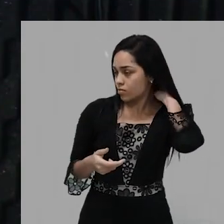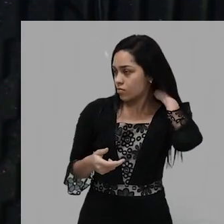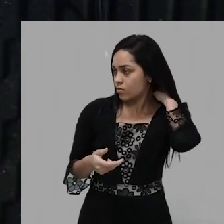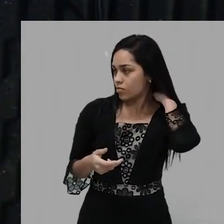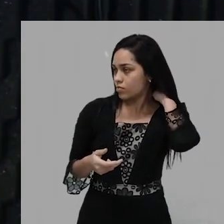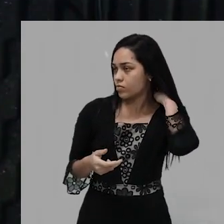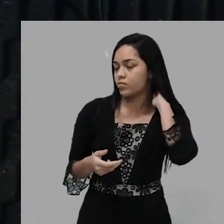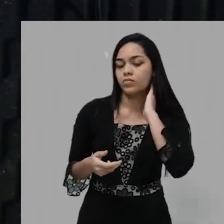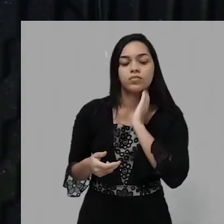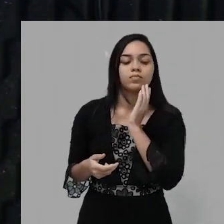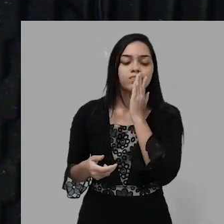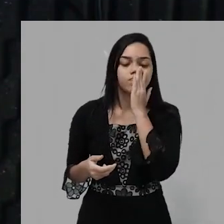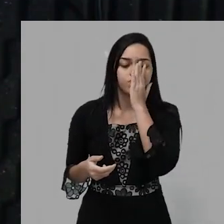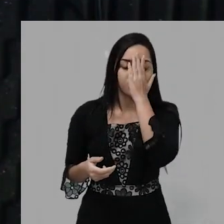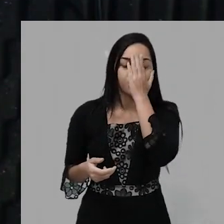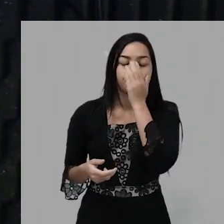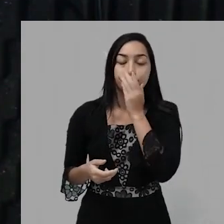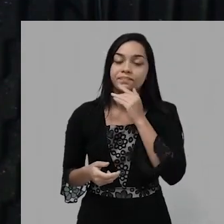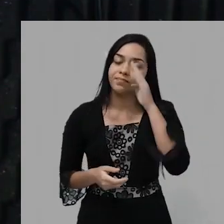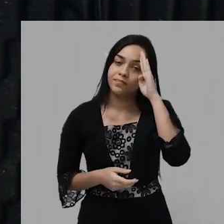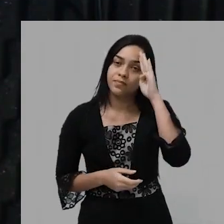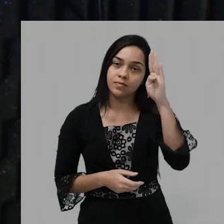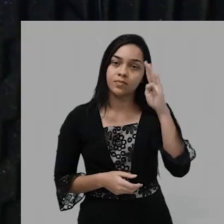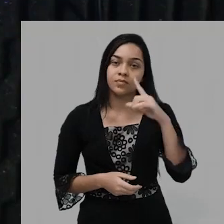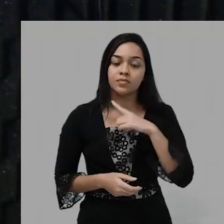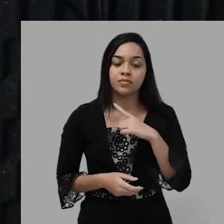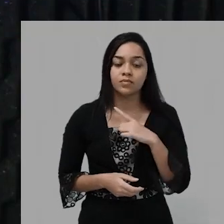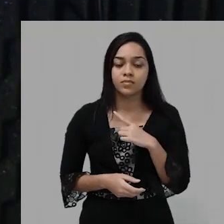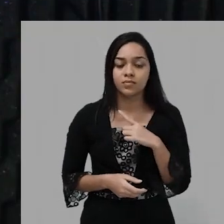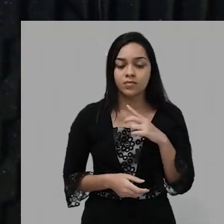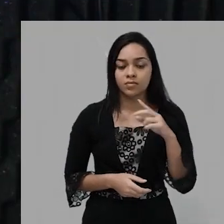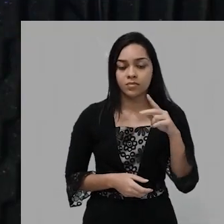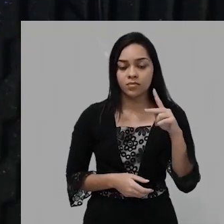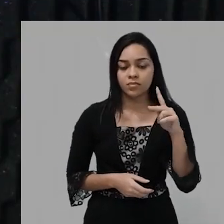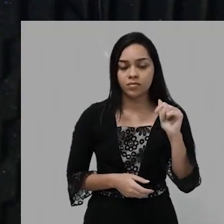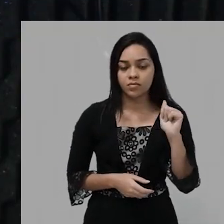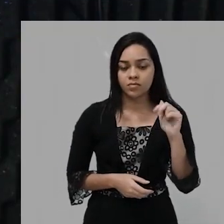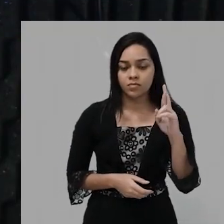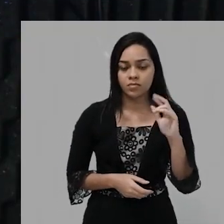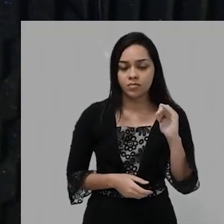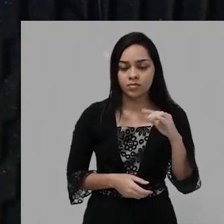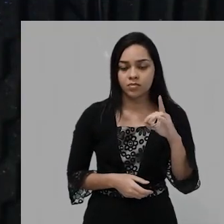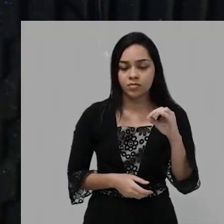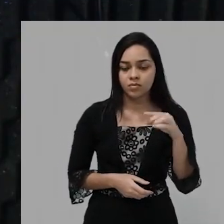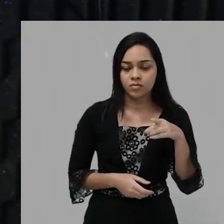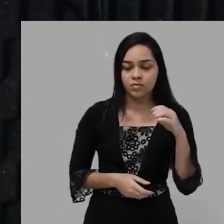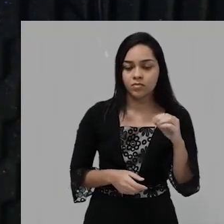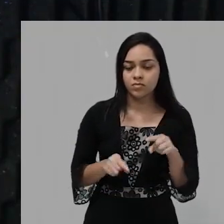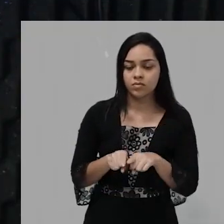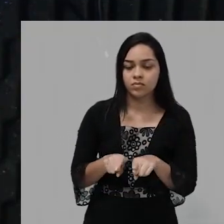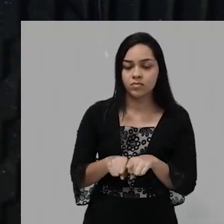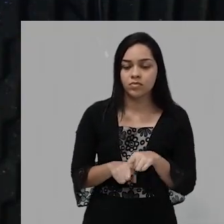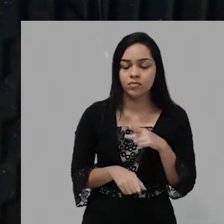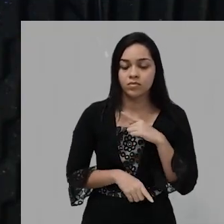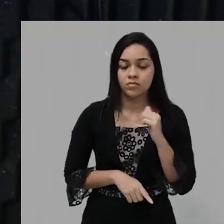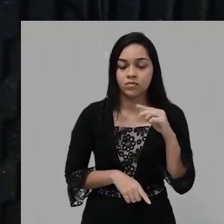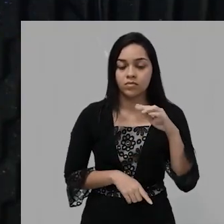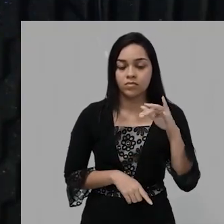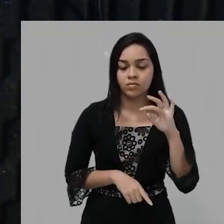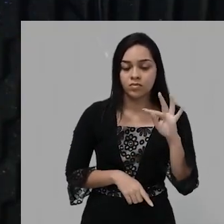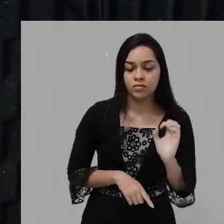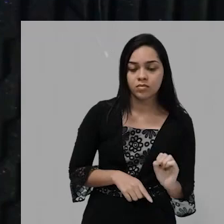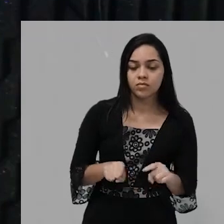próprias. Aí aqui as principais figuras predominantes, o paradoxo, a antítese e a personificação que eu acabei de